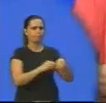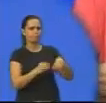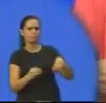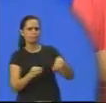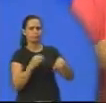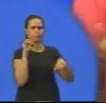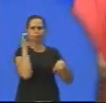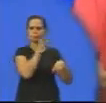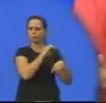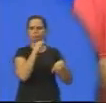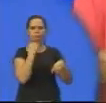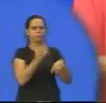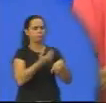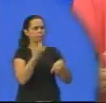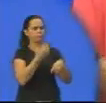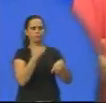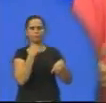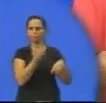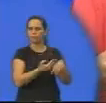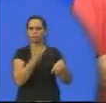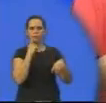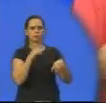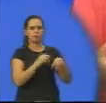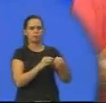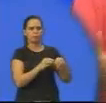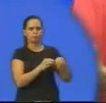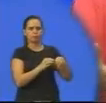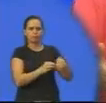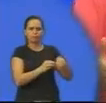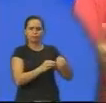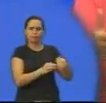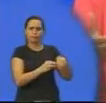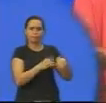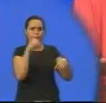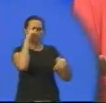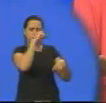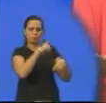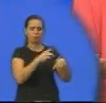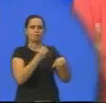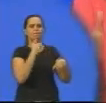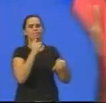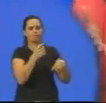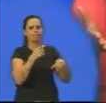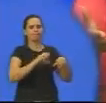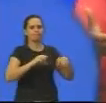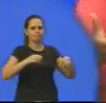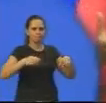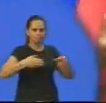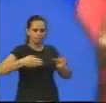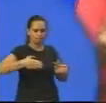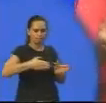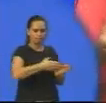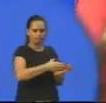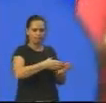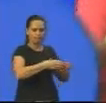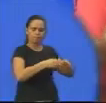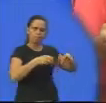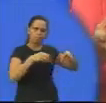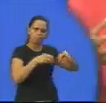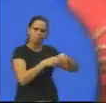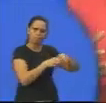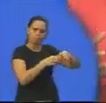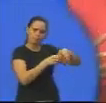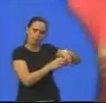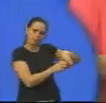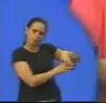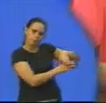mulher, ou uma contração com dificuldade, o médico coloca 2 pás que vão